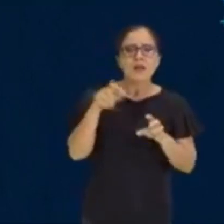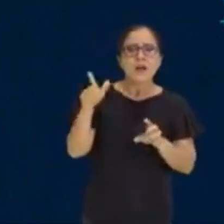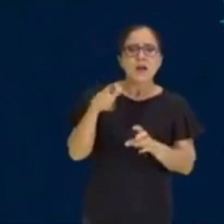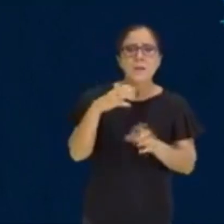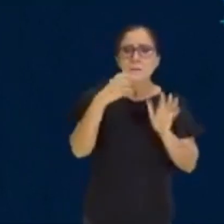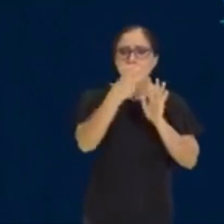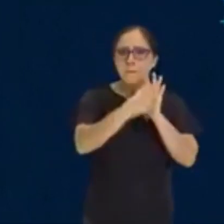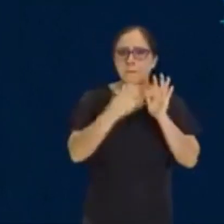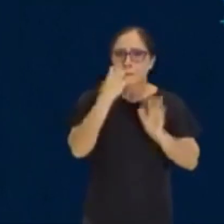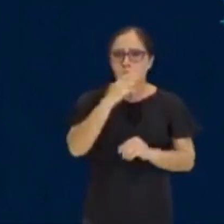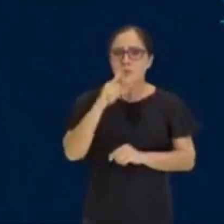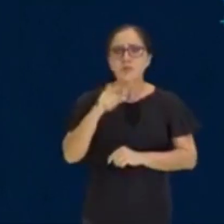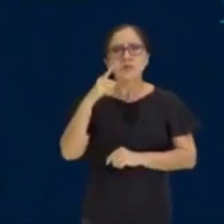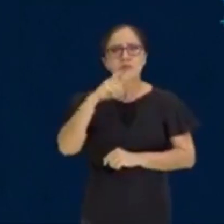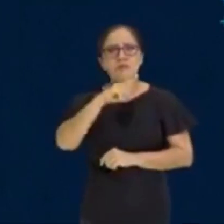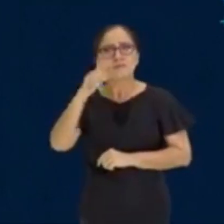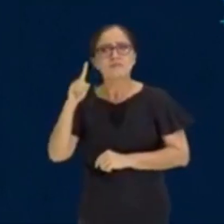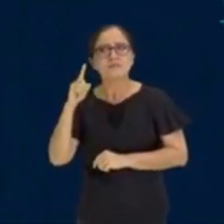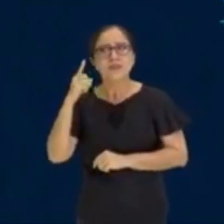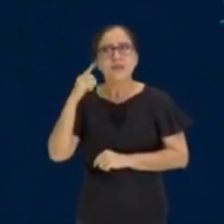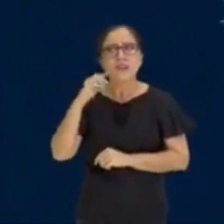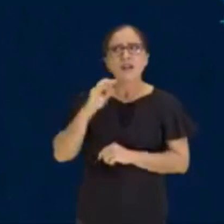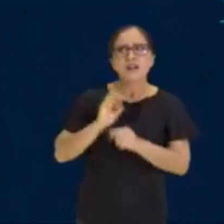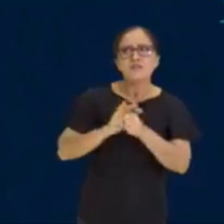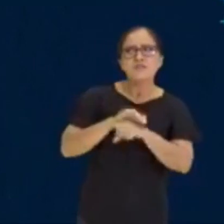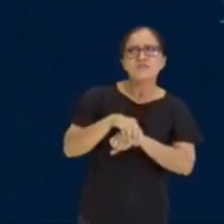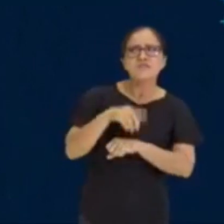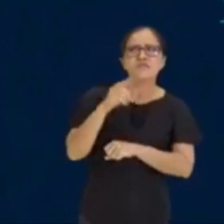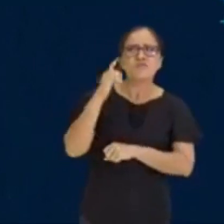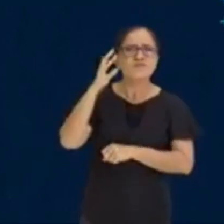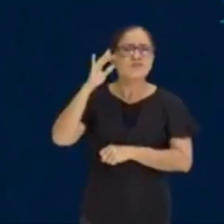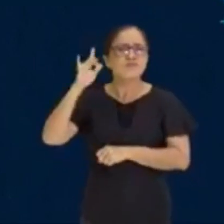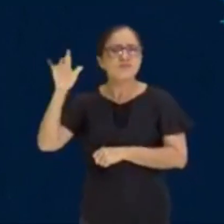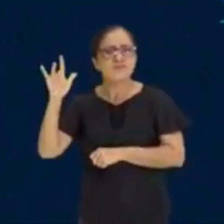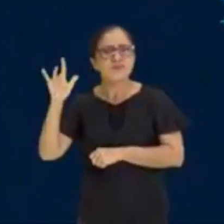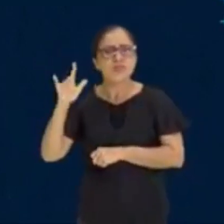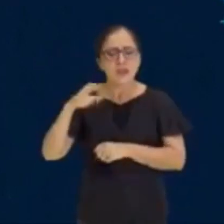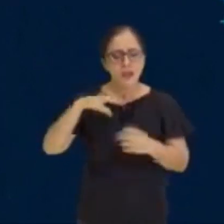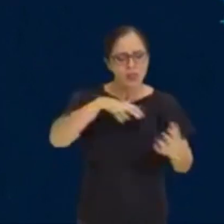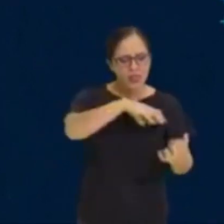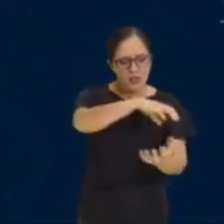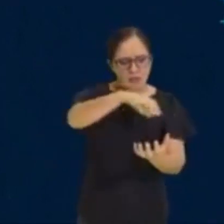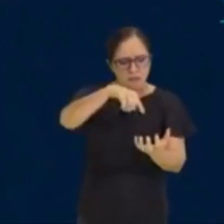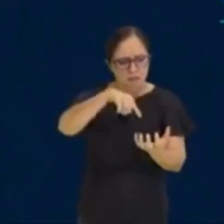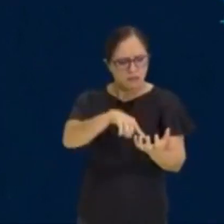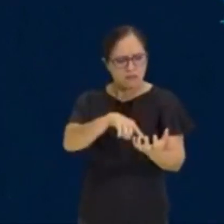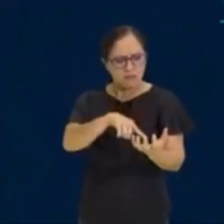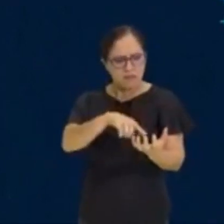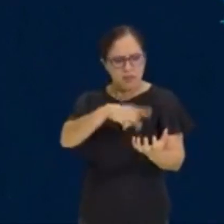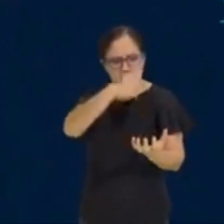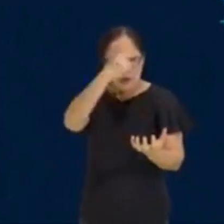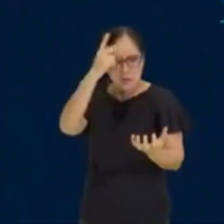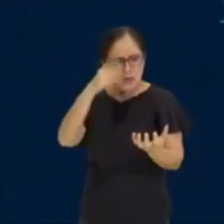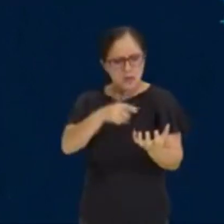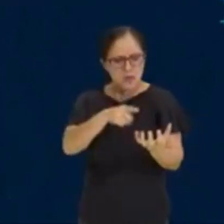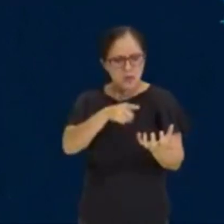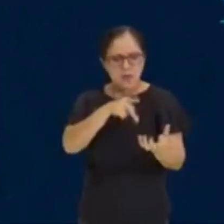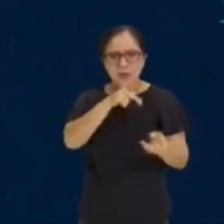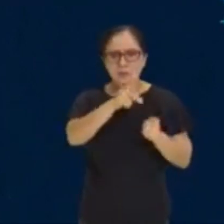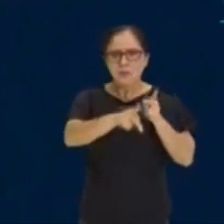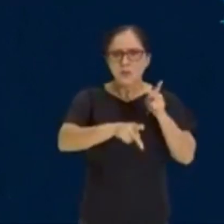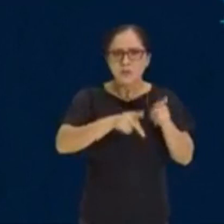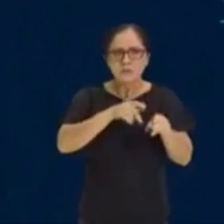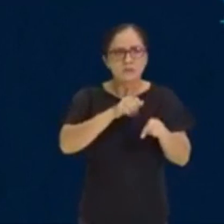sou, eu sonhei com o dia em que a Terra parou. Com o dia em que a Terra parou. Foi